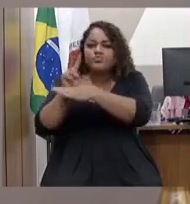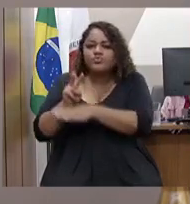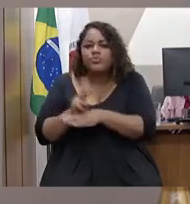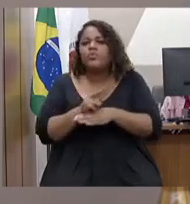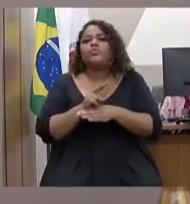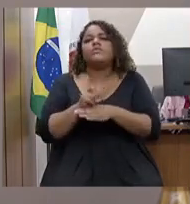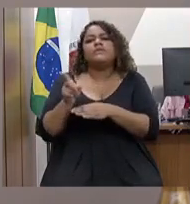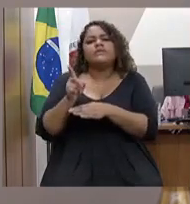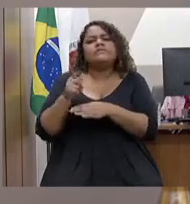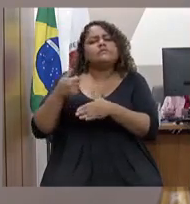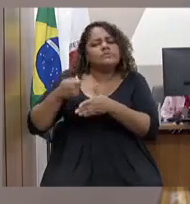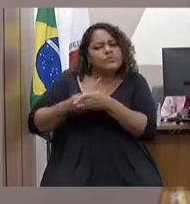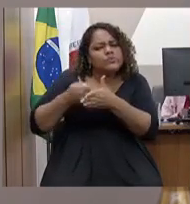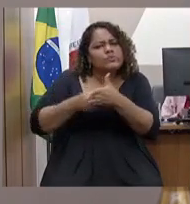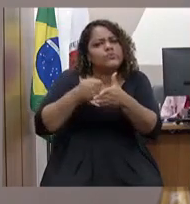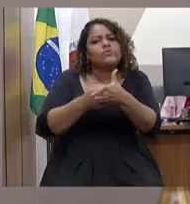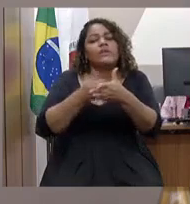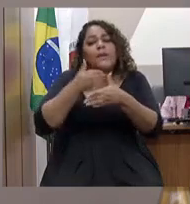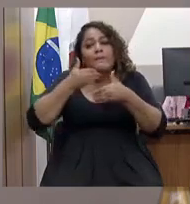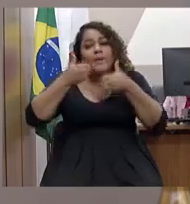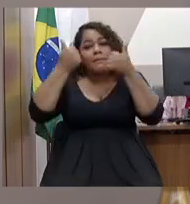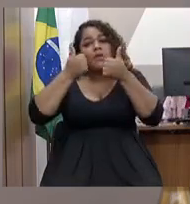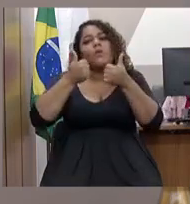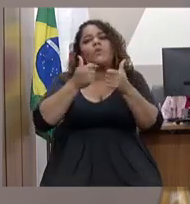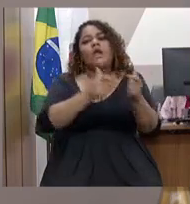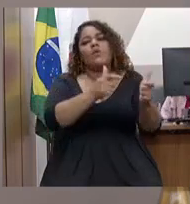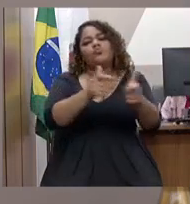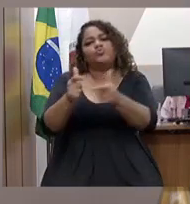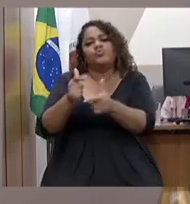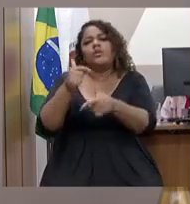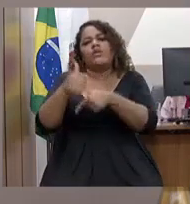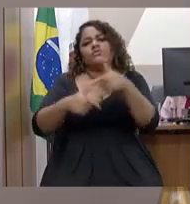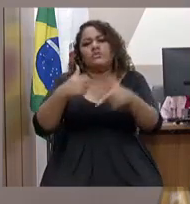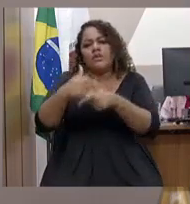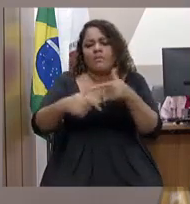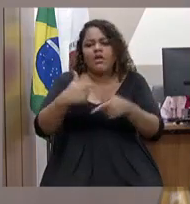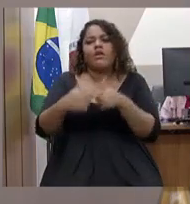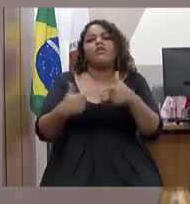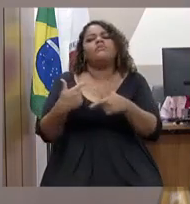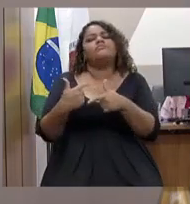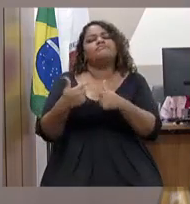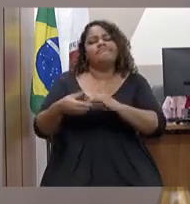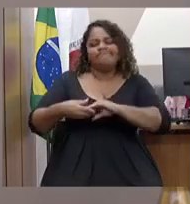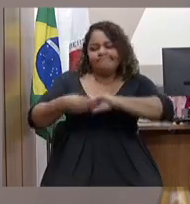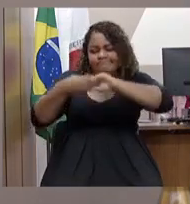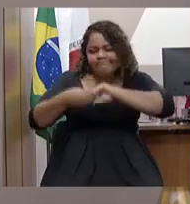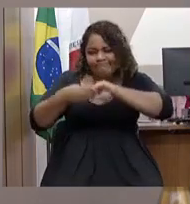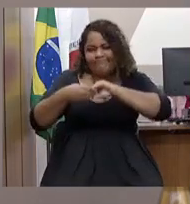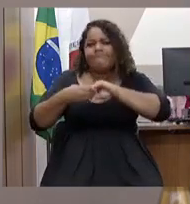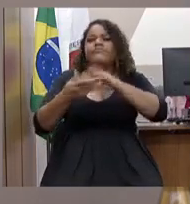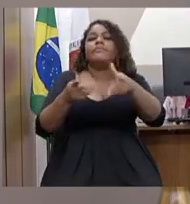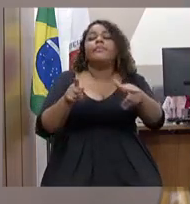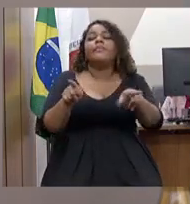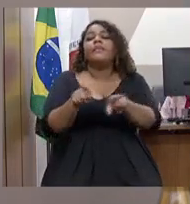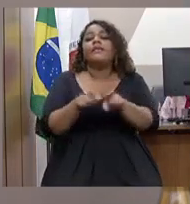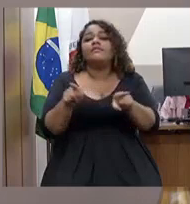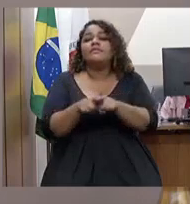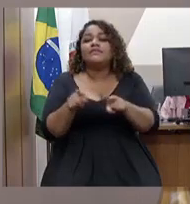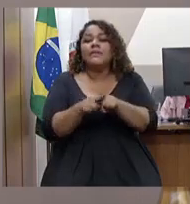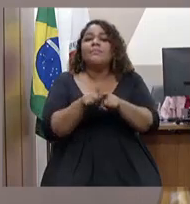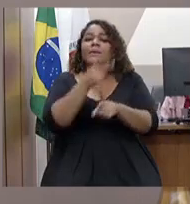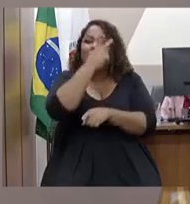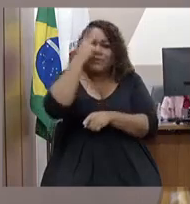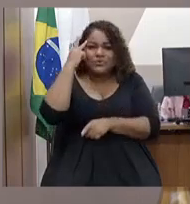saudação e a todos que estão acompanhando esse debate Na TV pela TV Assembleia